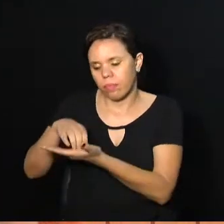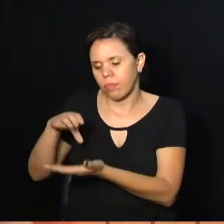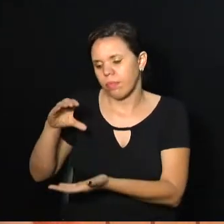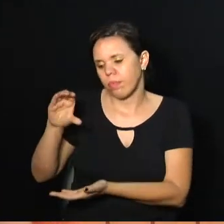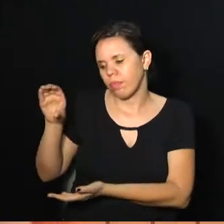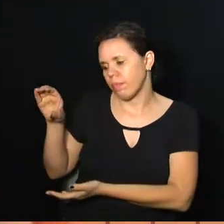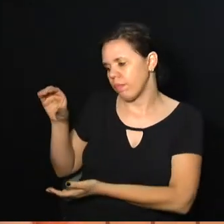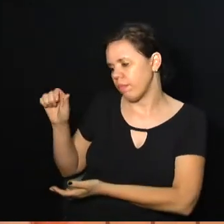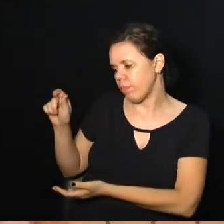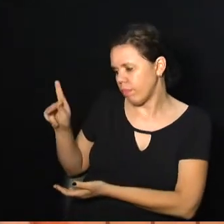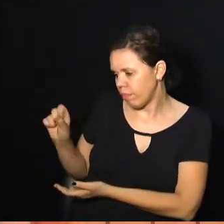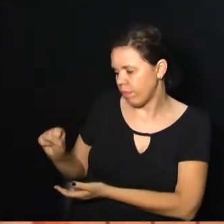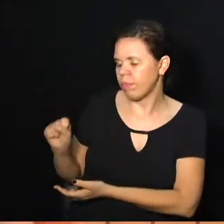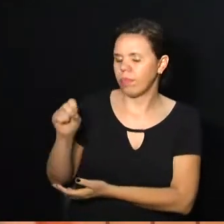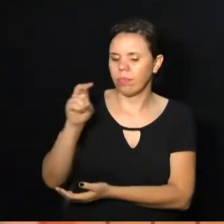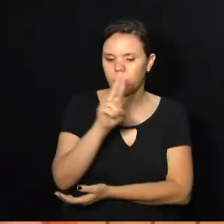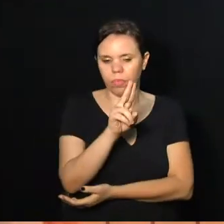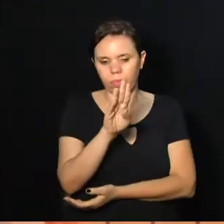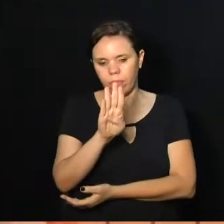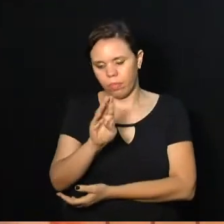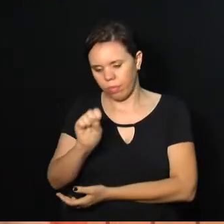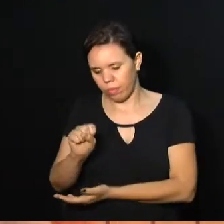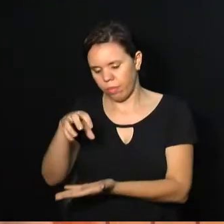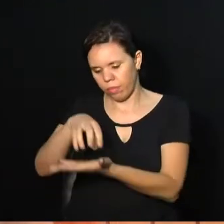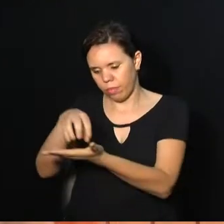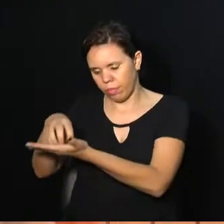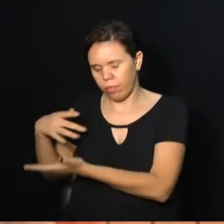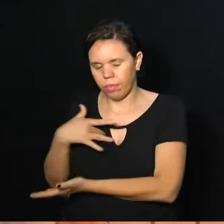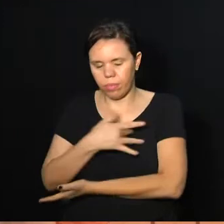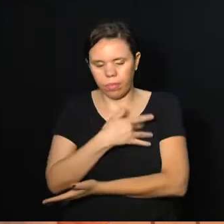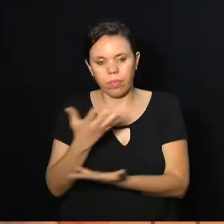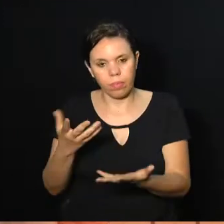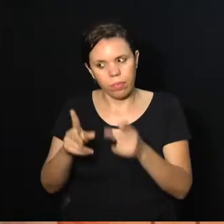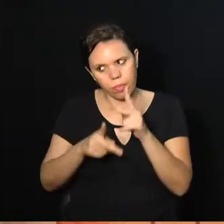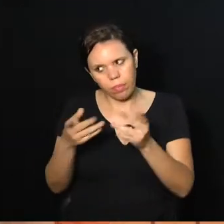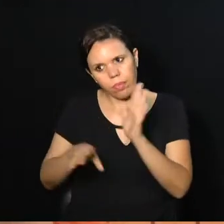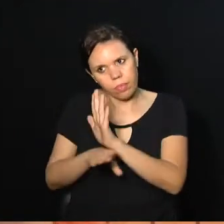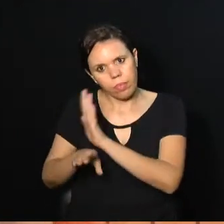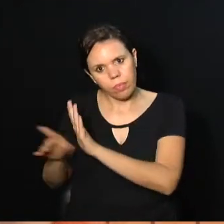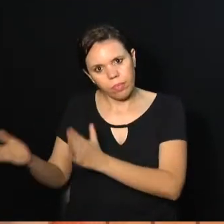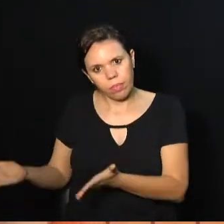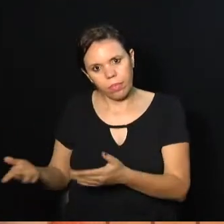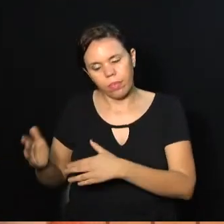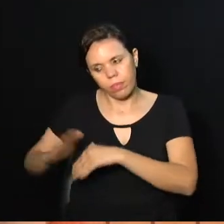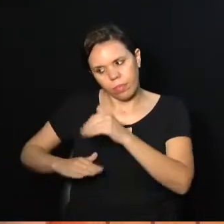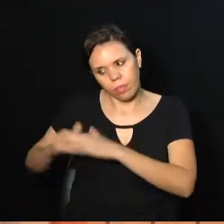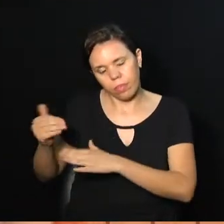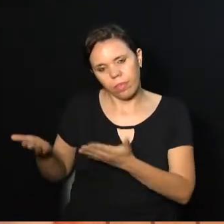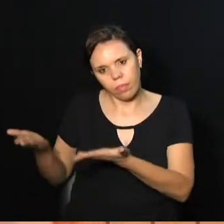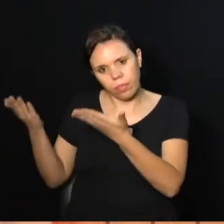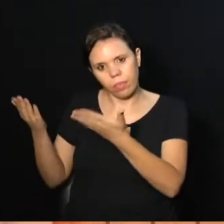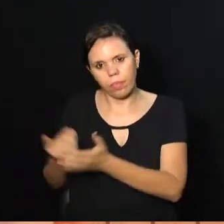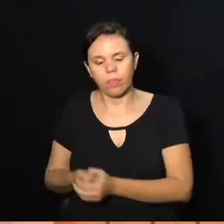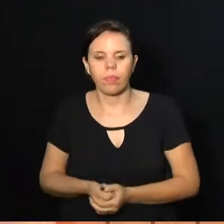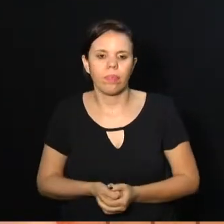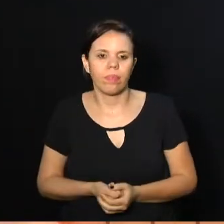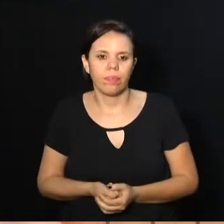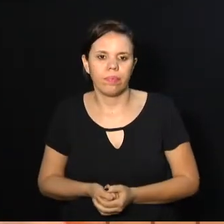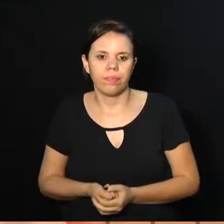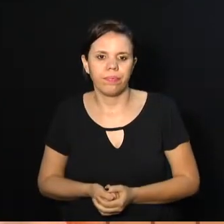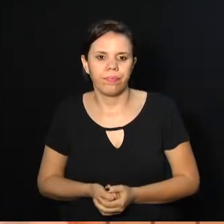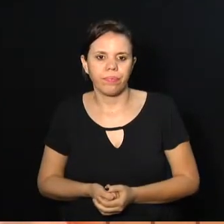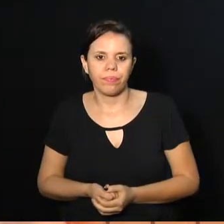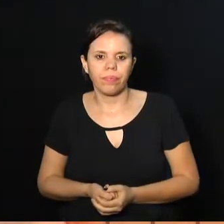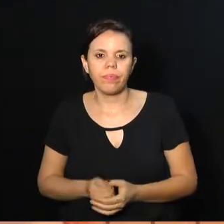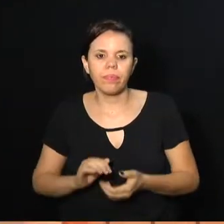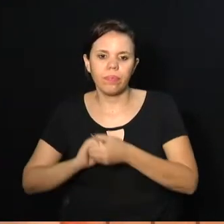básicas de saúde. Tem pessoas querendo ajudar, né? Então ofereça ajuda, né? Dê uma mão